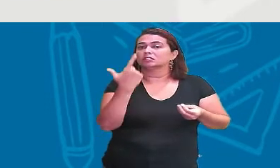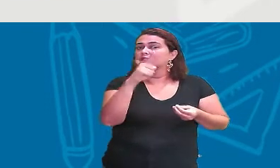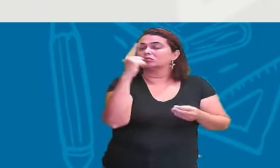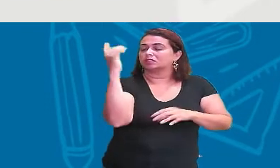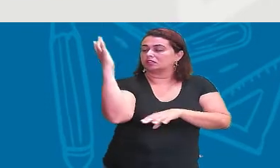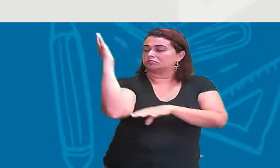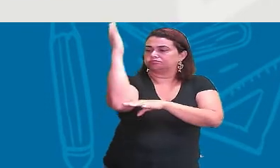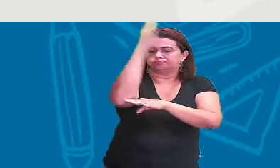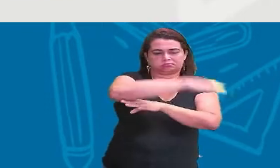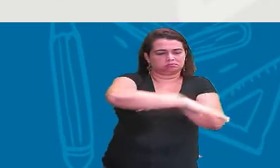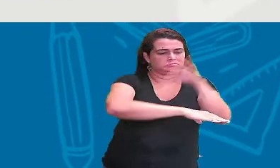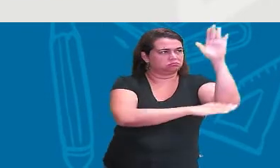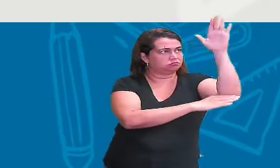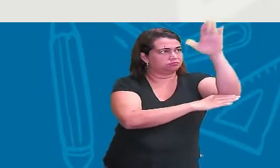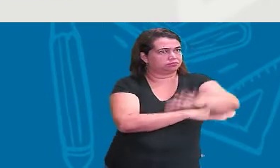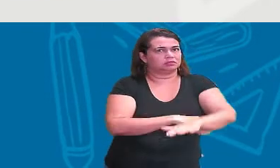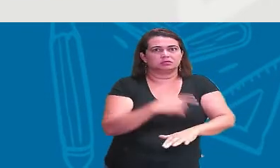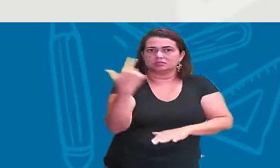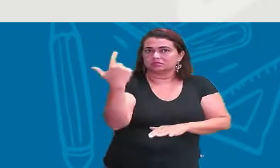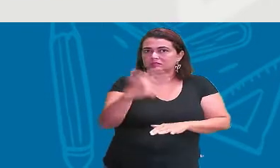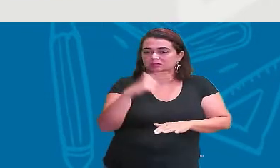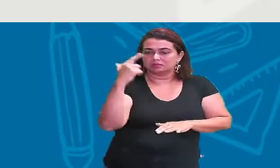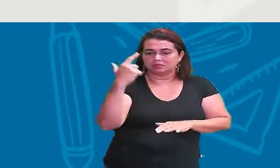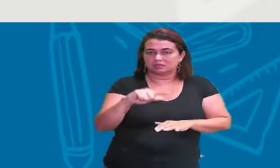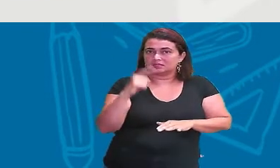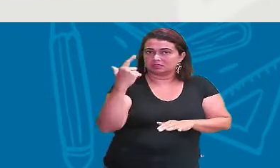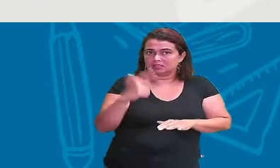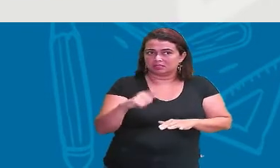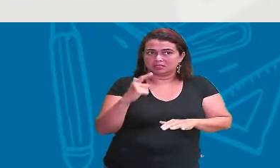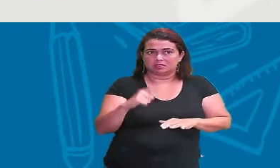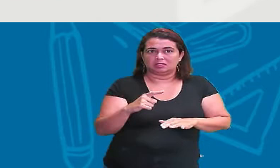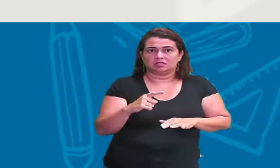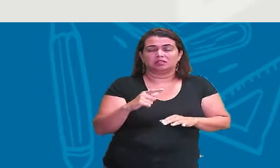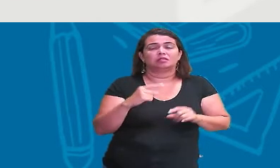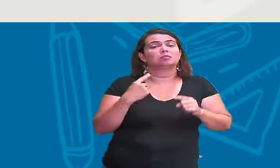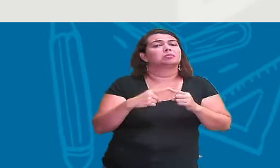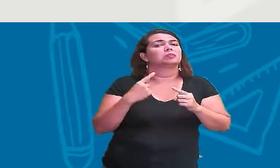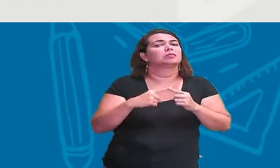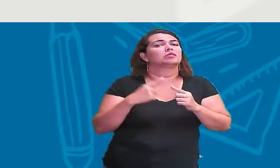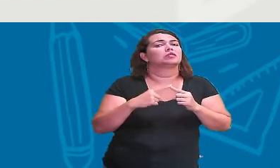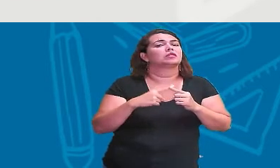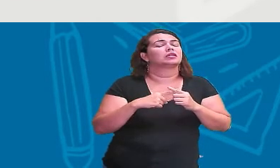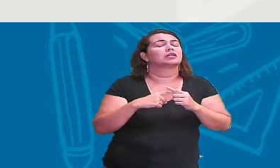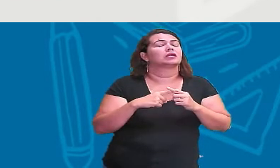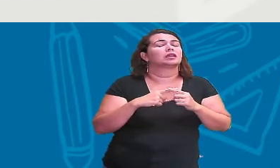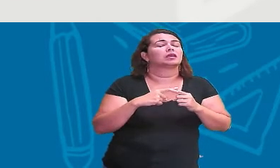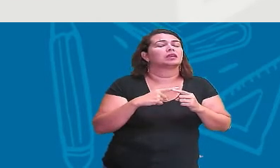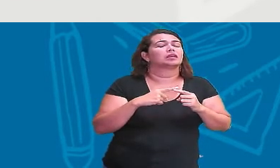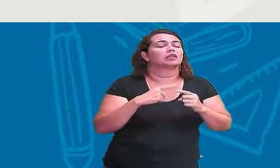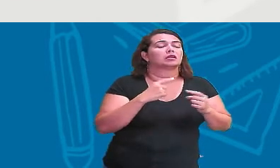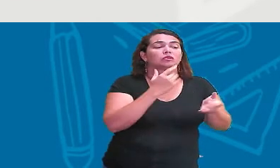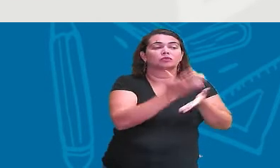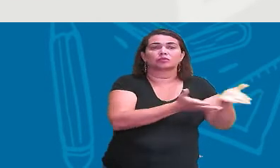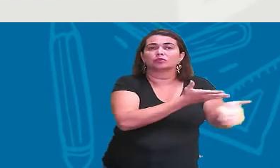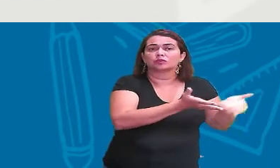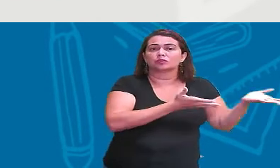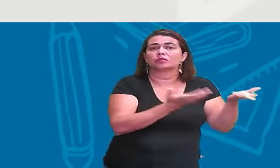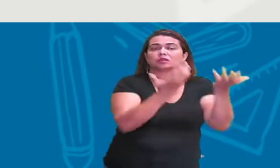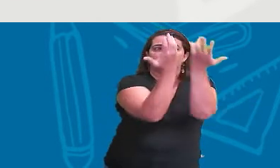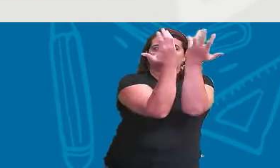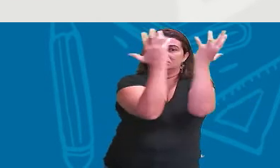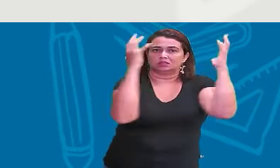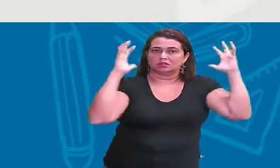desmatamento, nem muita coisa que vá trazer algo de prejudicial para a natureza. É tudo bem